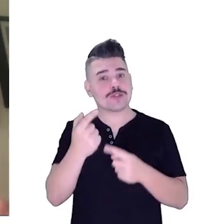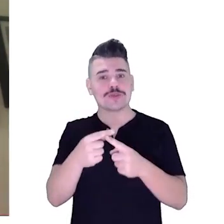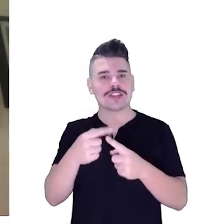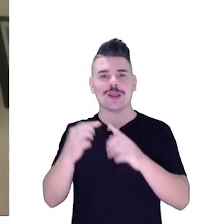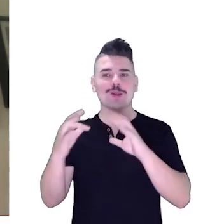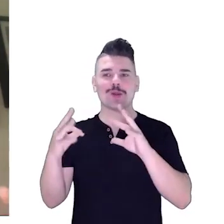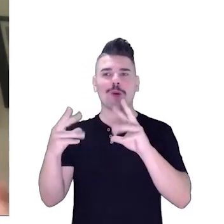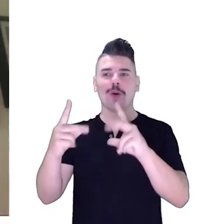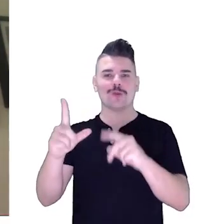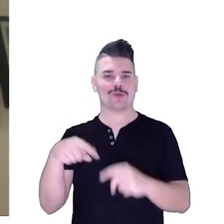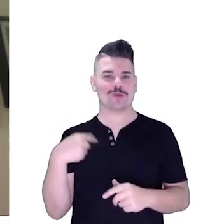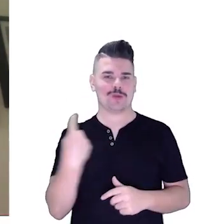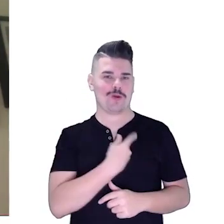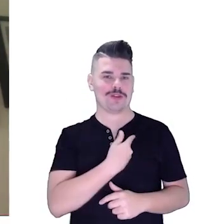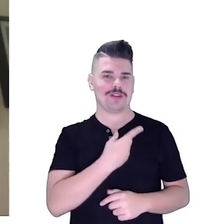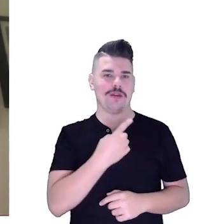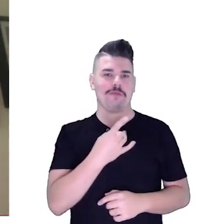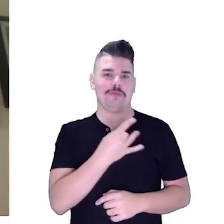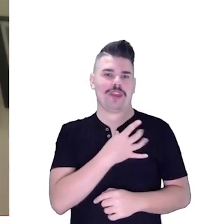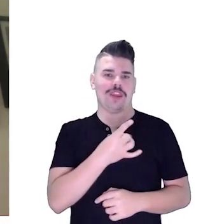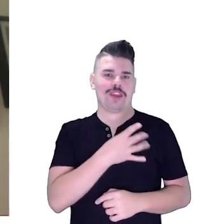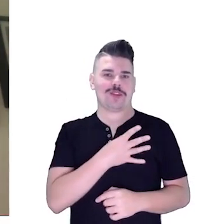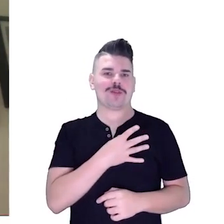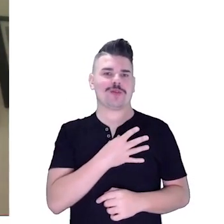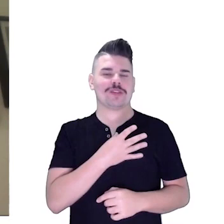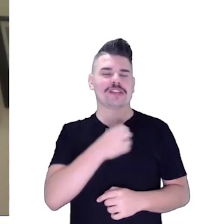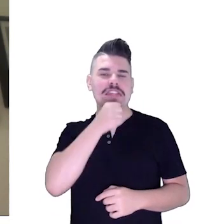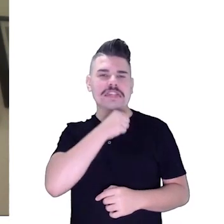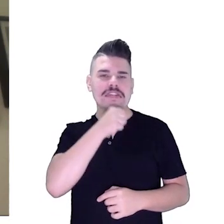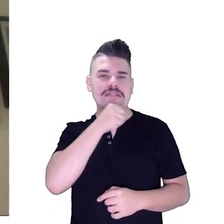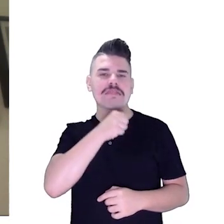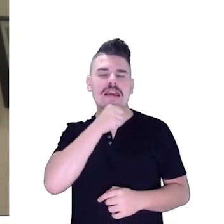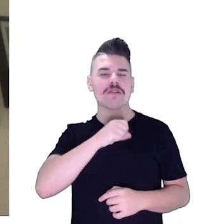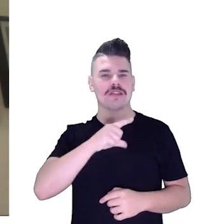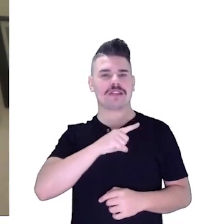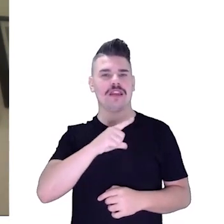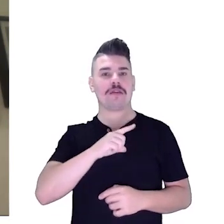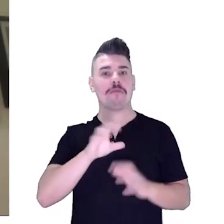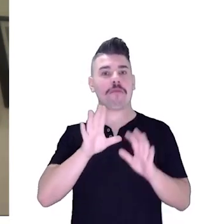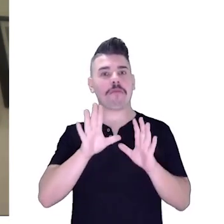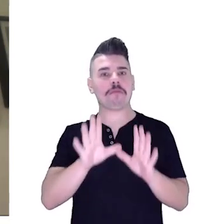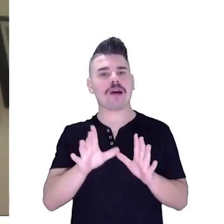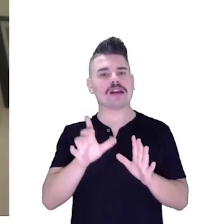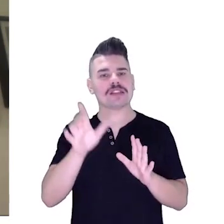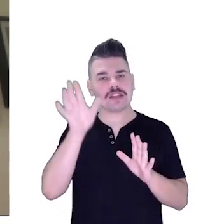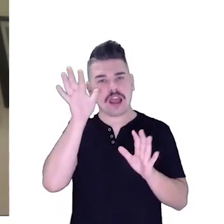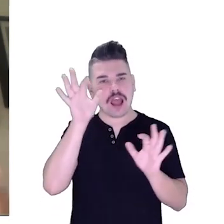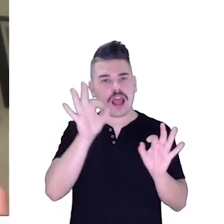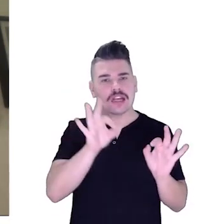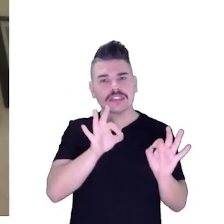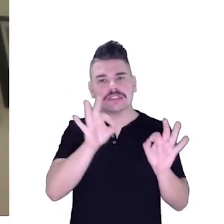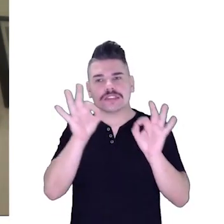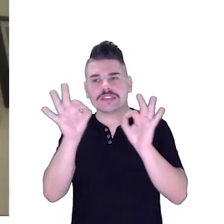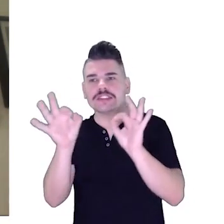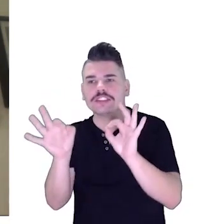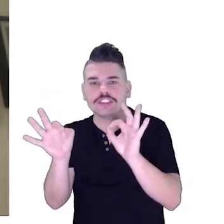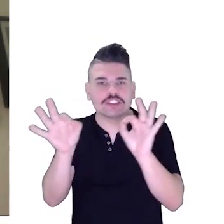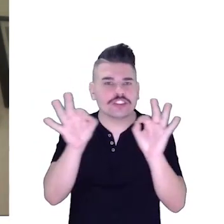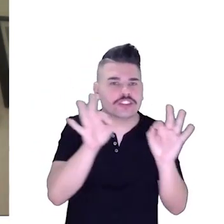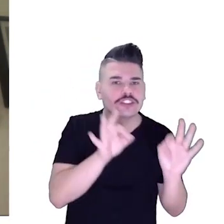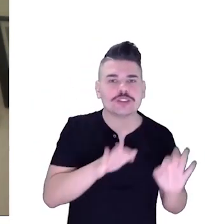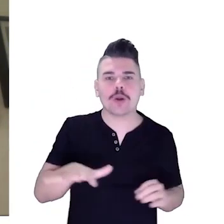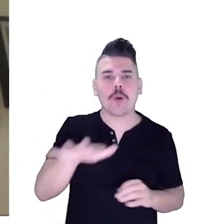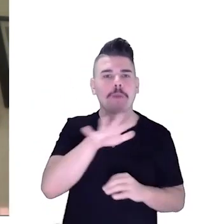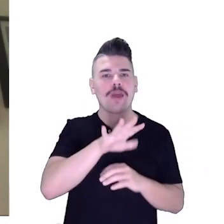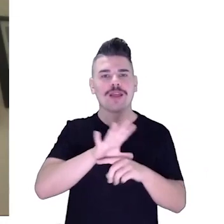é interessante porque todos nós temos esse medo do envelhecimento e do que vai acontecer com o envelhecimento, mas que assistir o